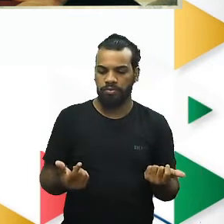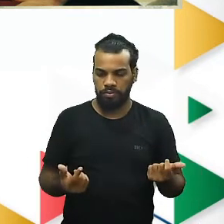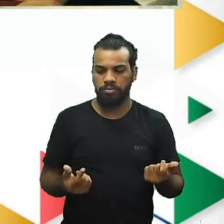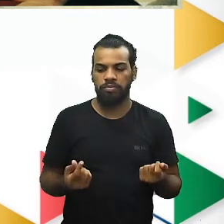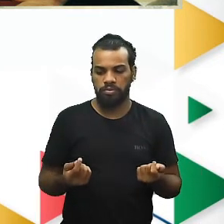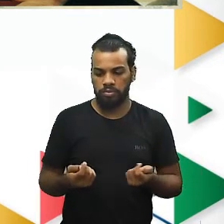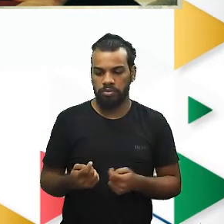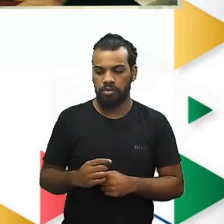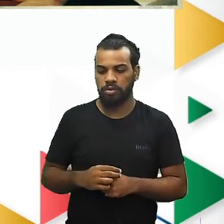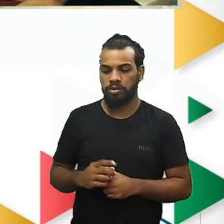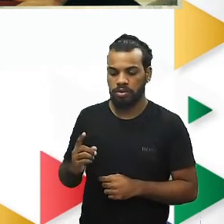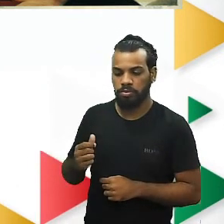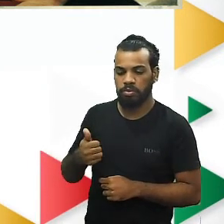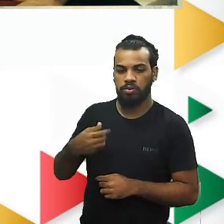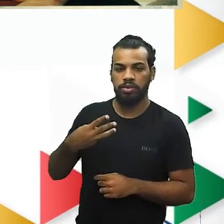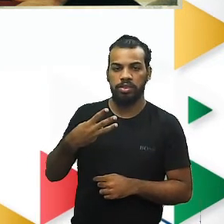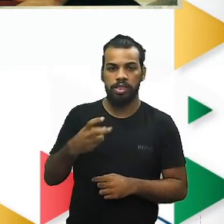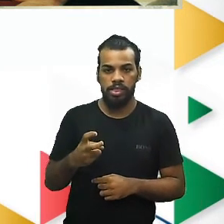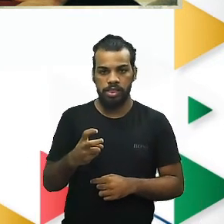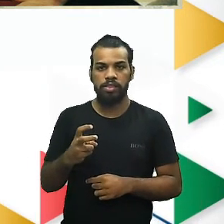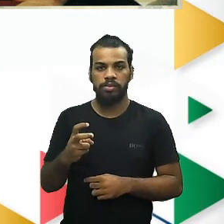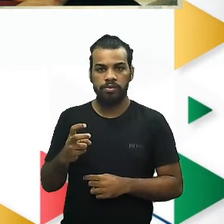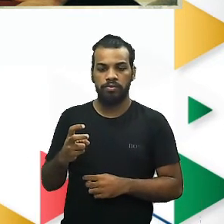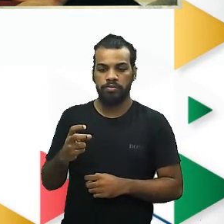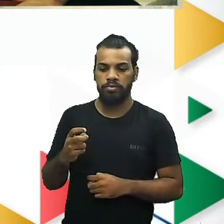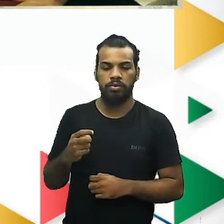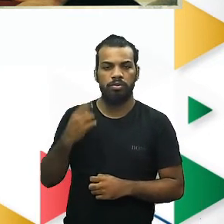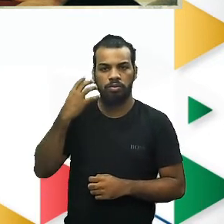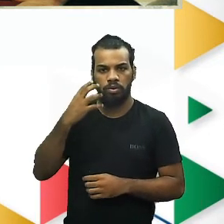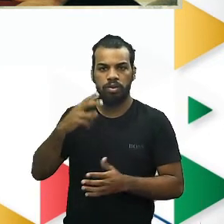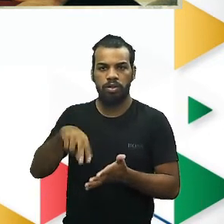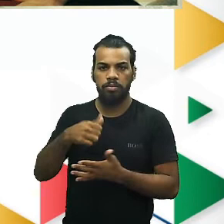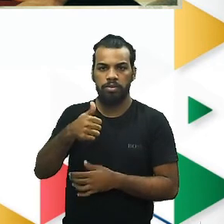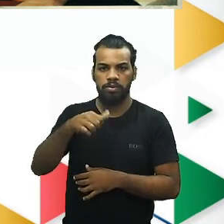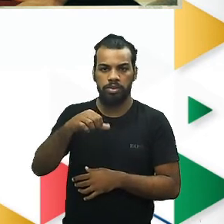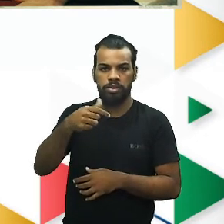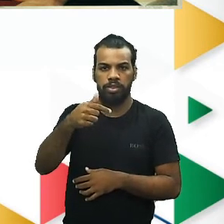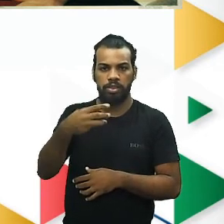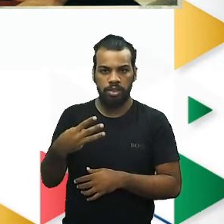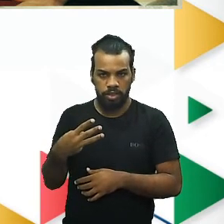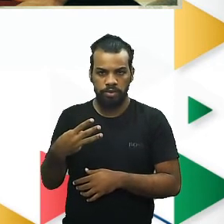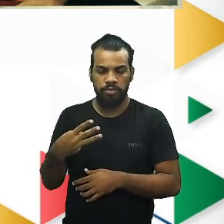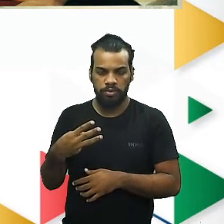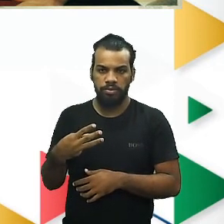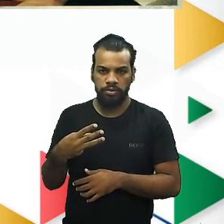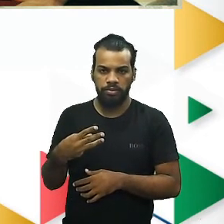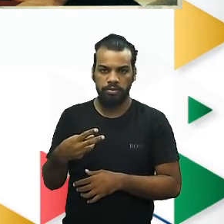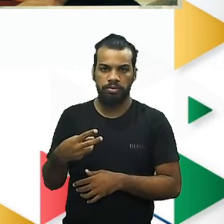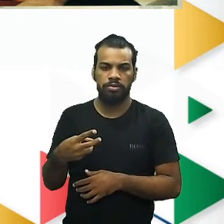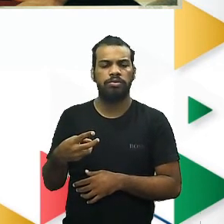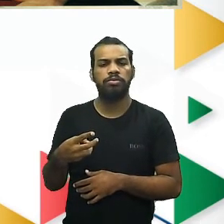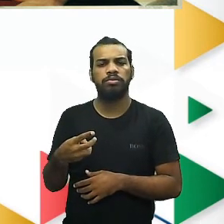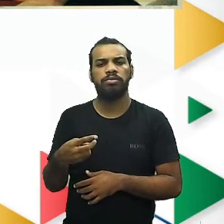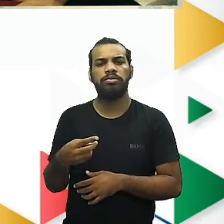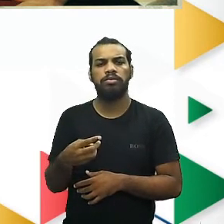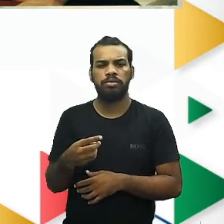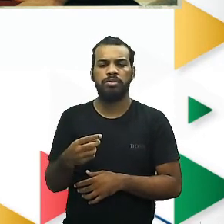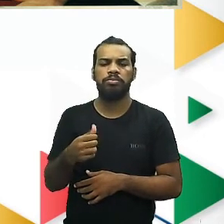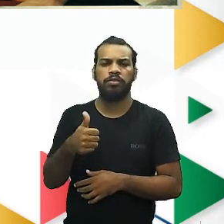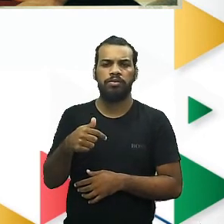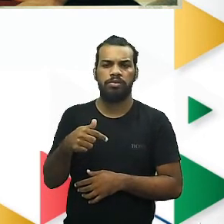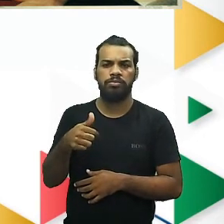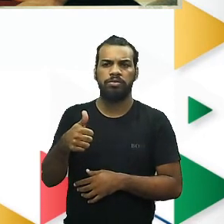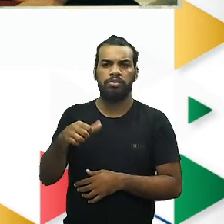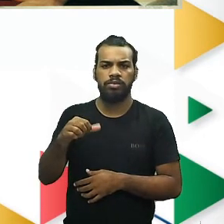de 35, Vamos Dançar, Show e Dance, de 1973, né? Quer dizer, 37 também. De 37 também, aí